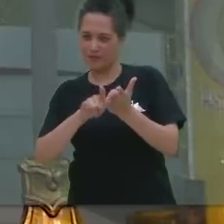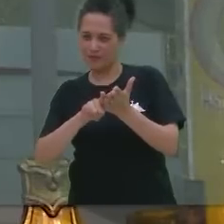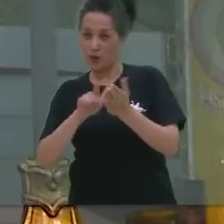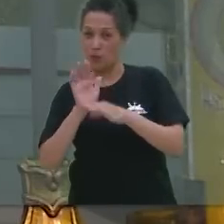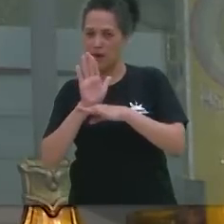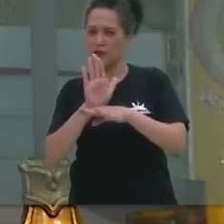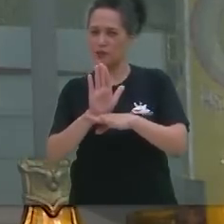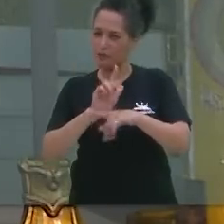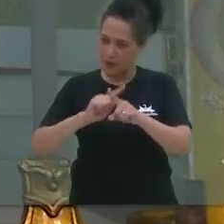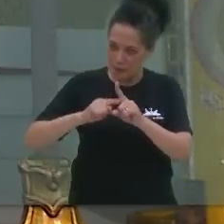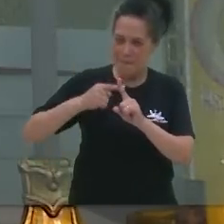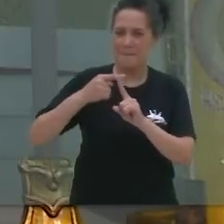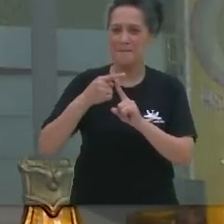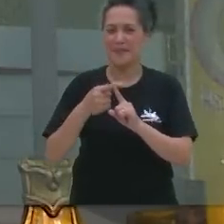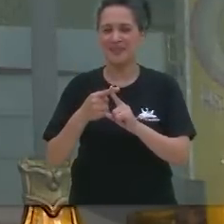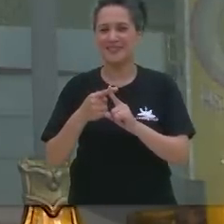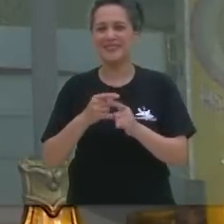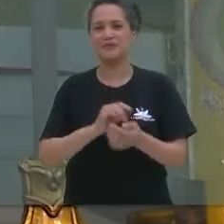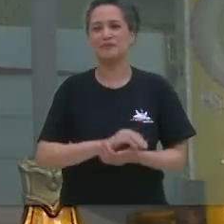Cantemos.